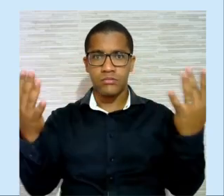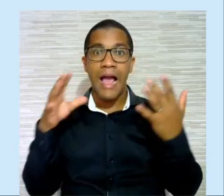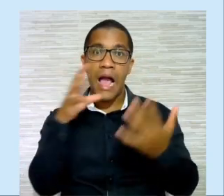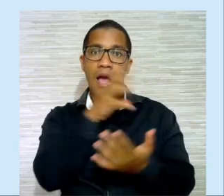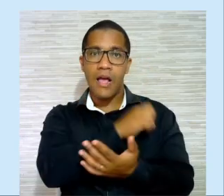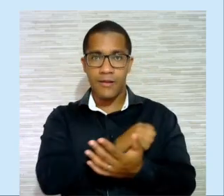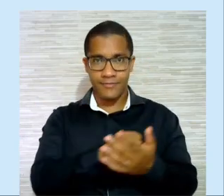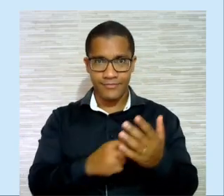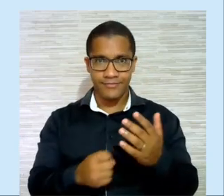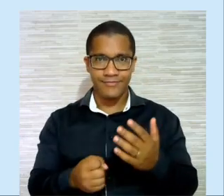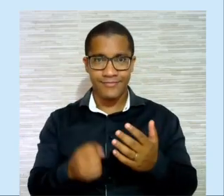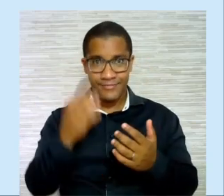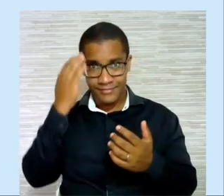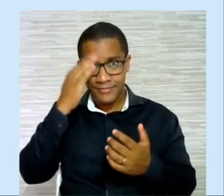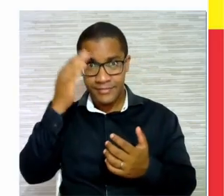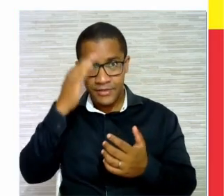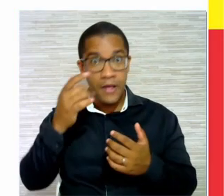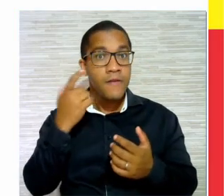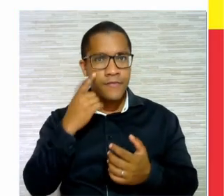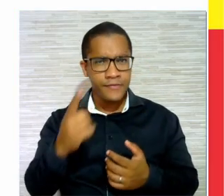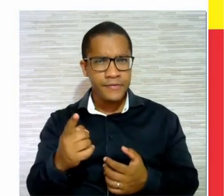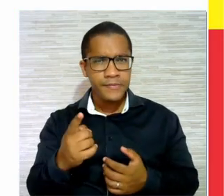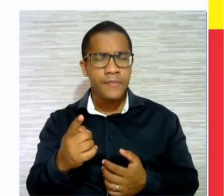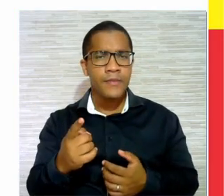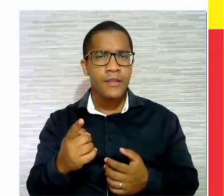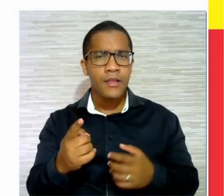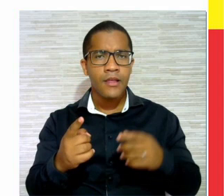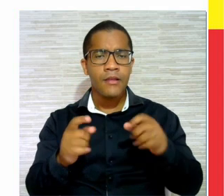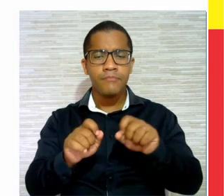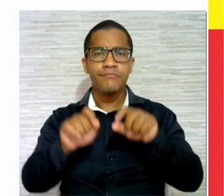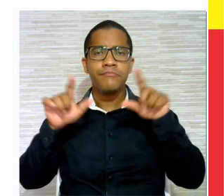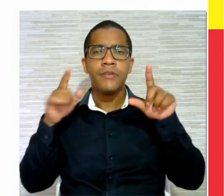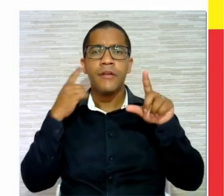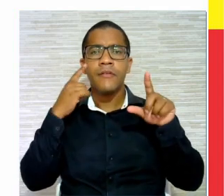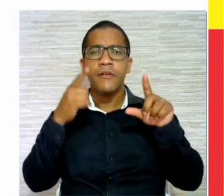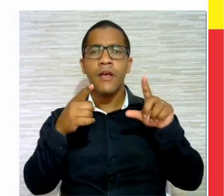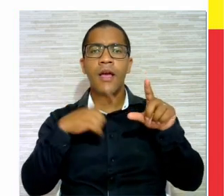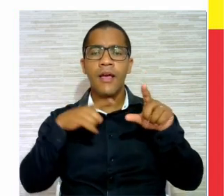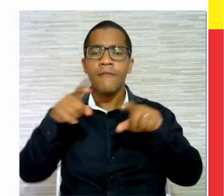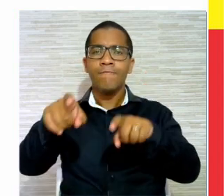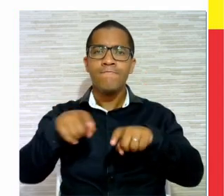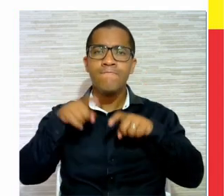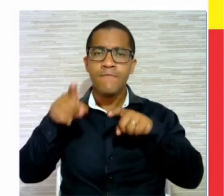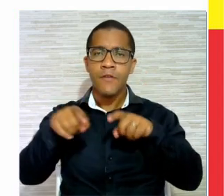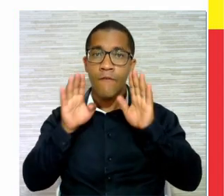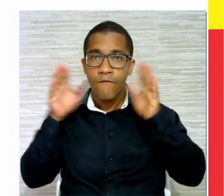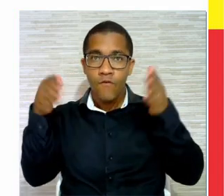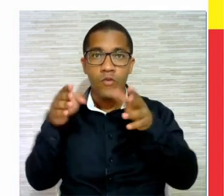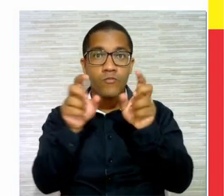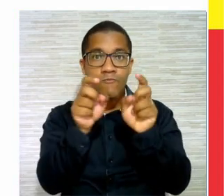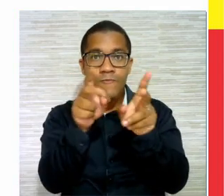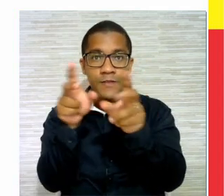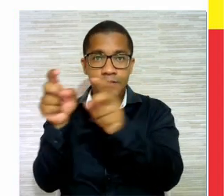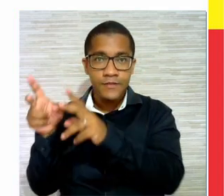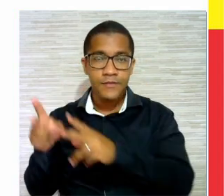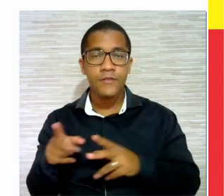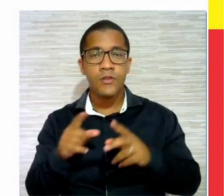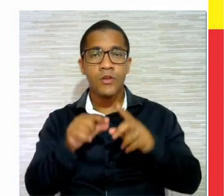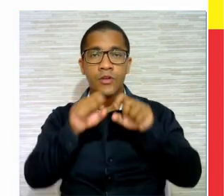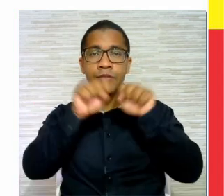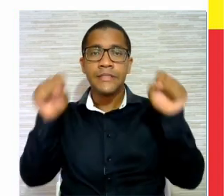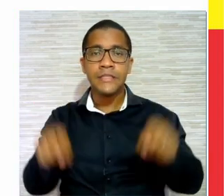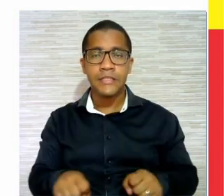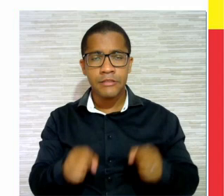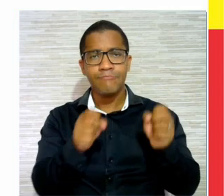alta, ok, gente? Acompanha na tela mais uma vez. Então você vê a agricultura comercial, né? A agricultura comercial voltada